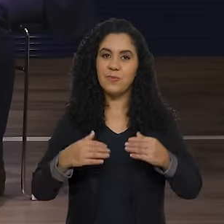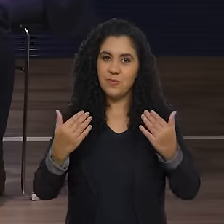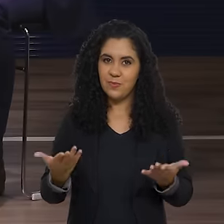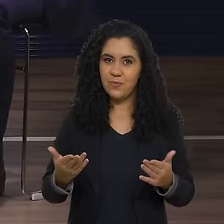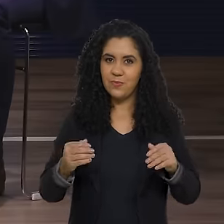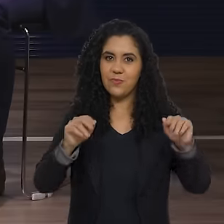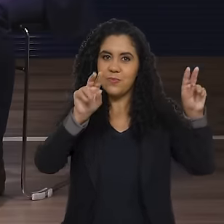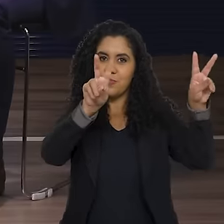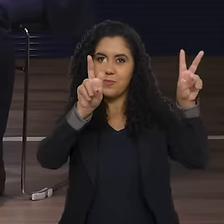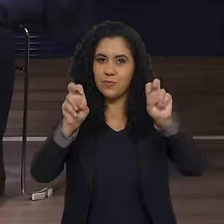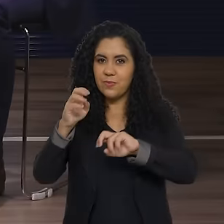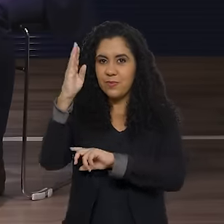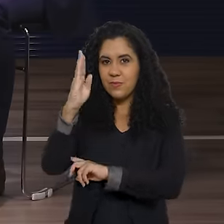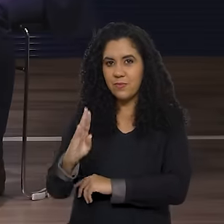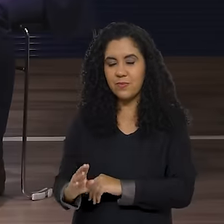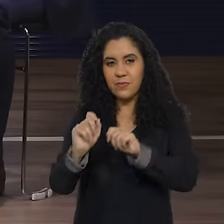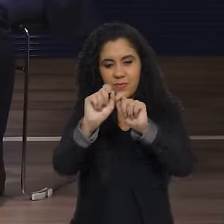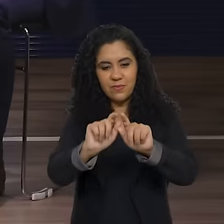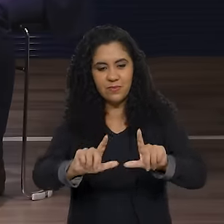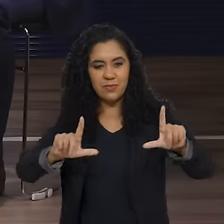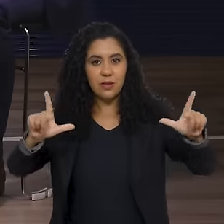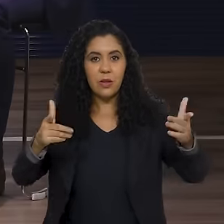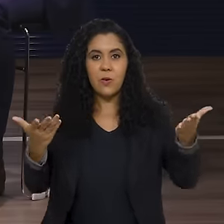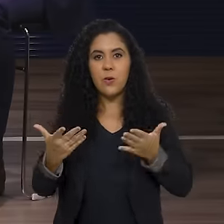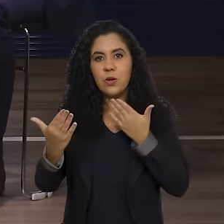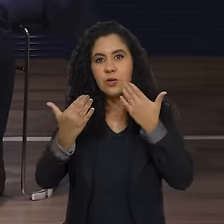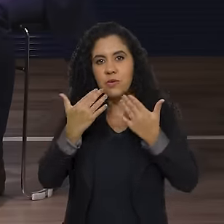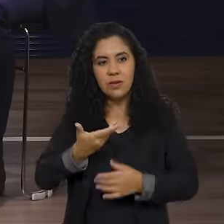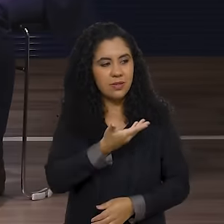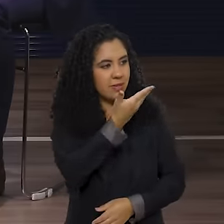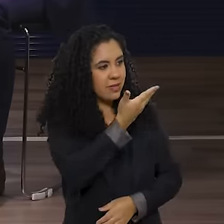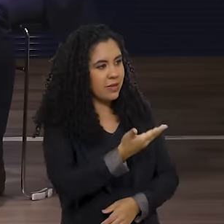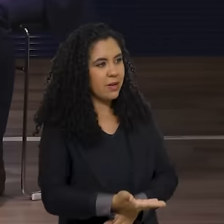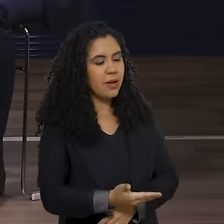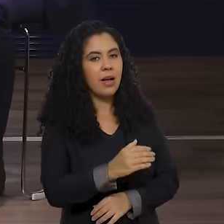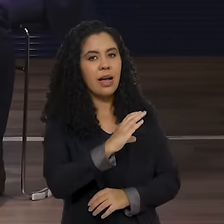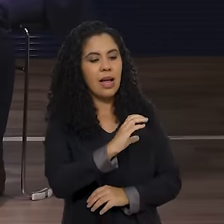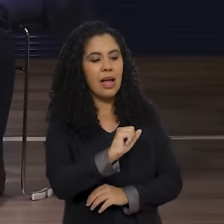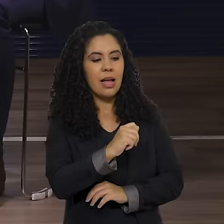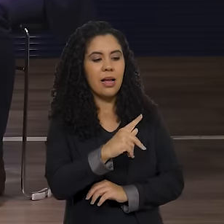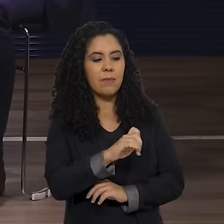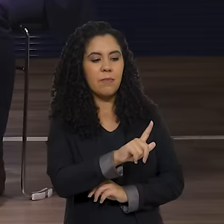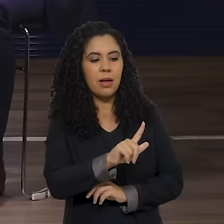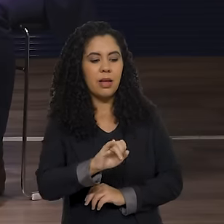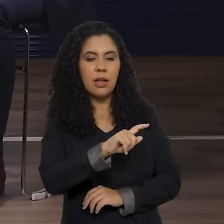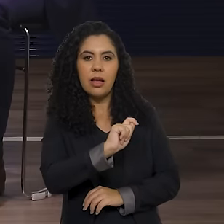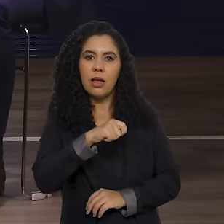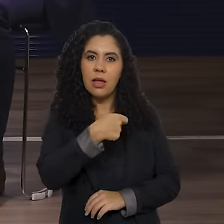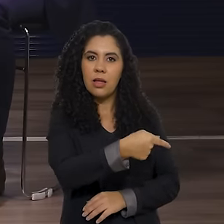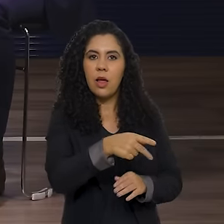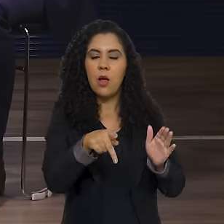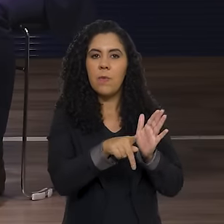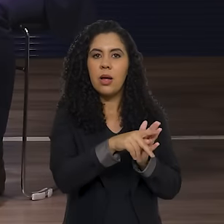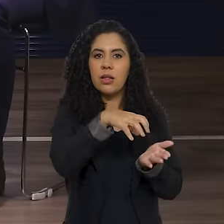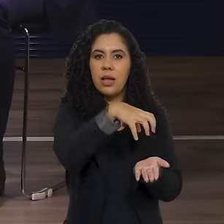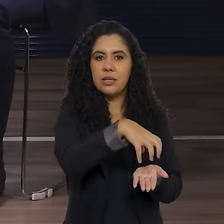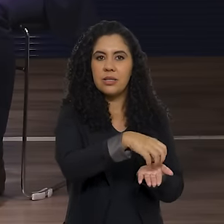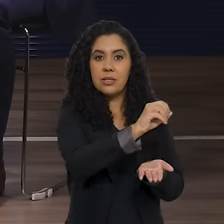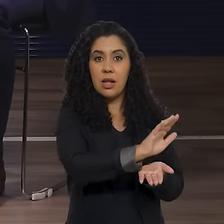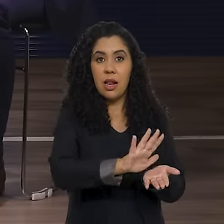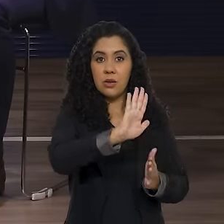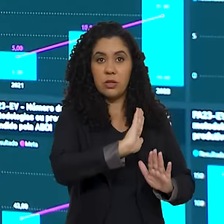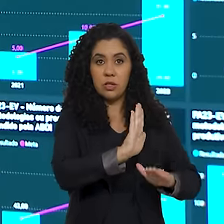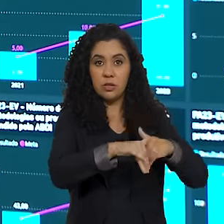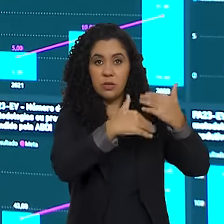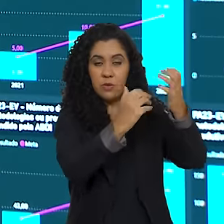Brasil em Pauta já está de volta e a conversa hoje é com Ricardo Capelli, que é presidente da Agência Brasileira de Desenvolvimento Industrial, a